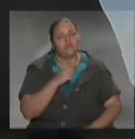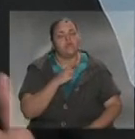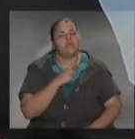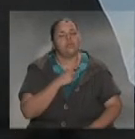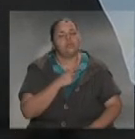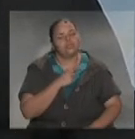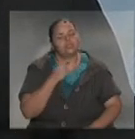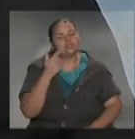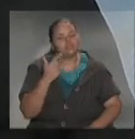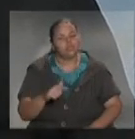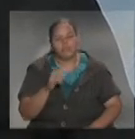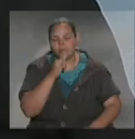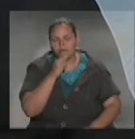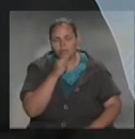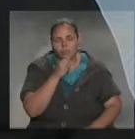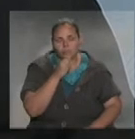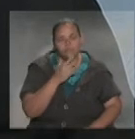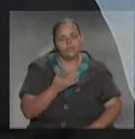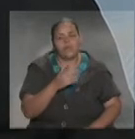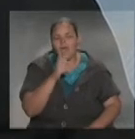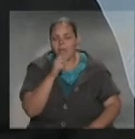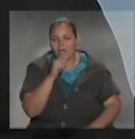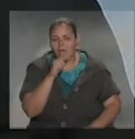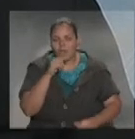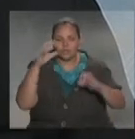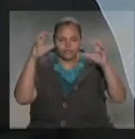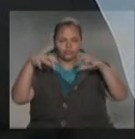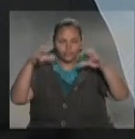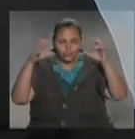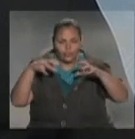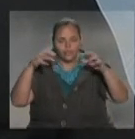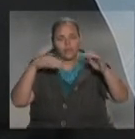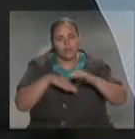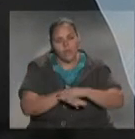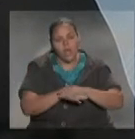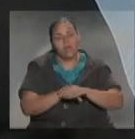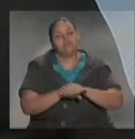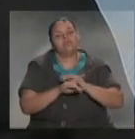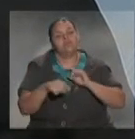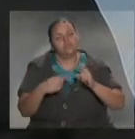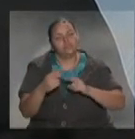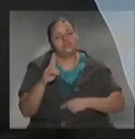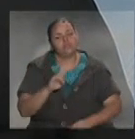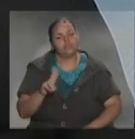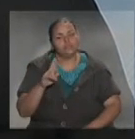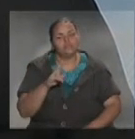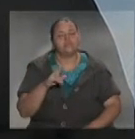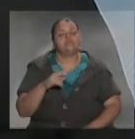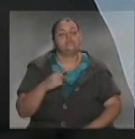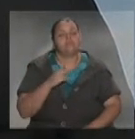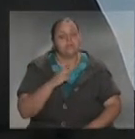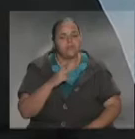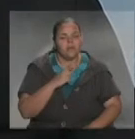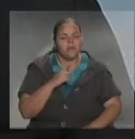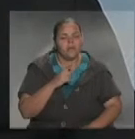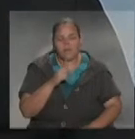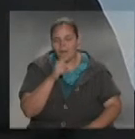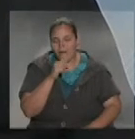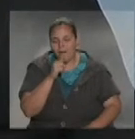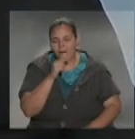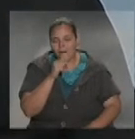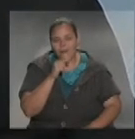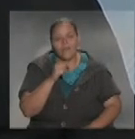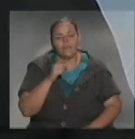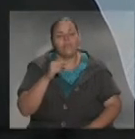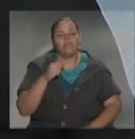temos reuso de águas de chuva, temos sistemas de duplo fluxo